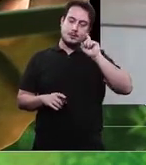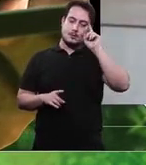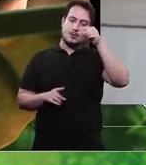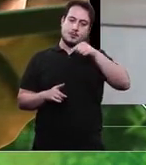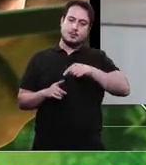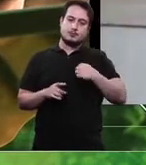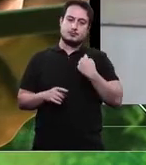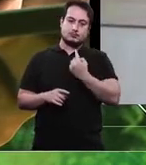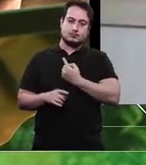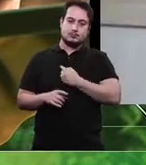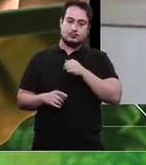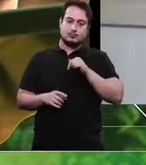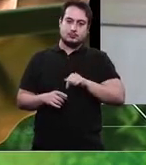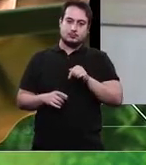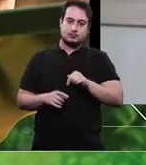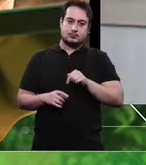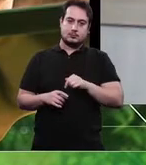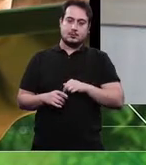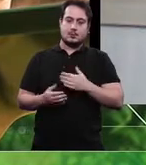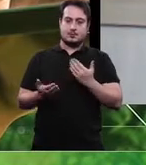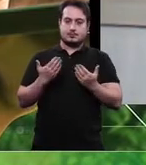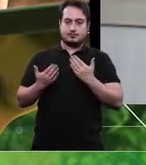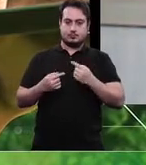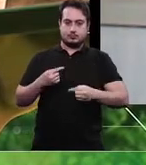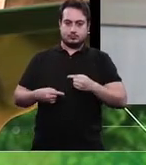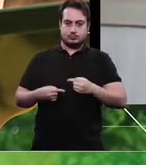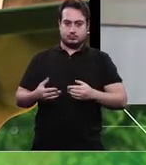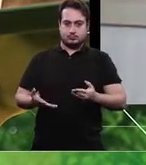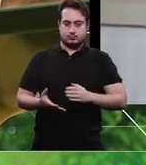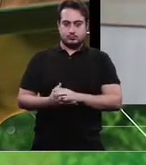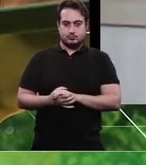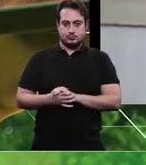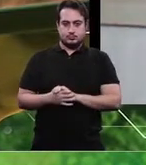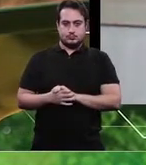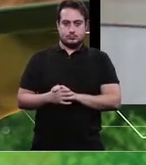de estarmos aqui reunidos para debatermos hoje.